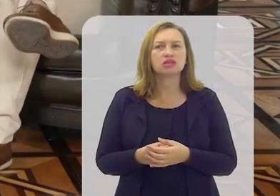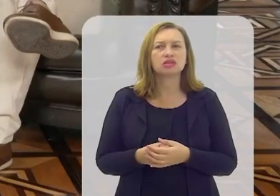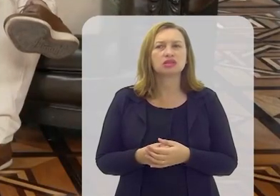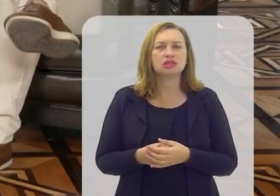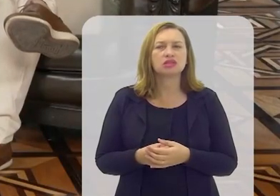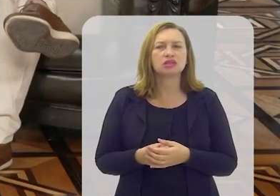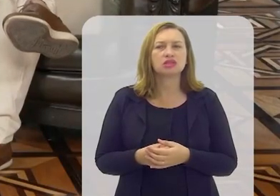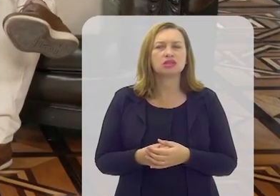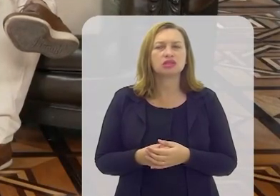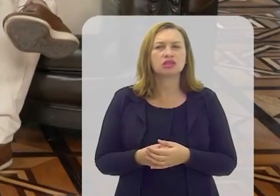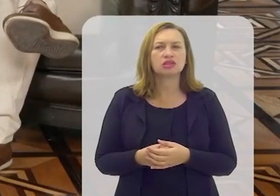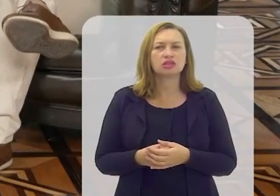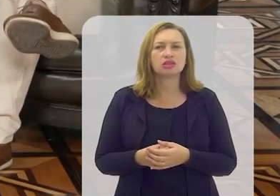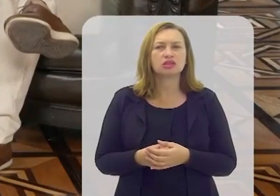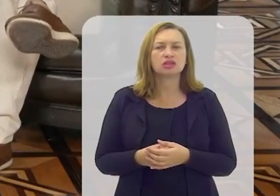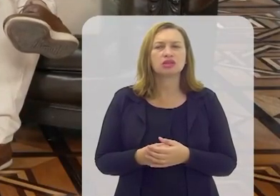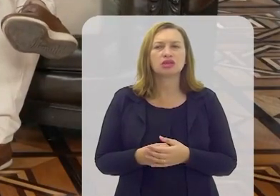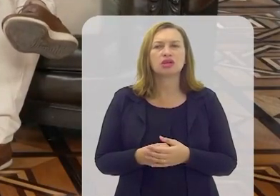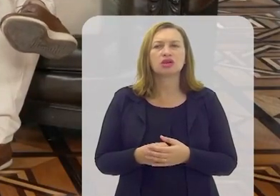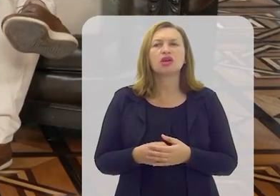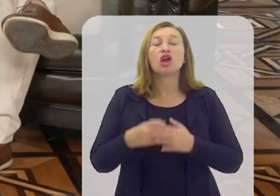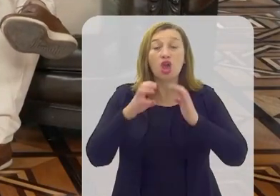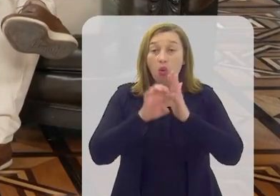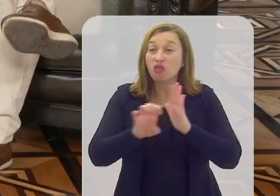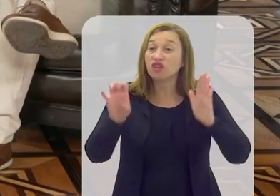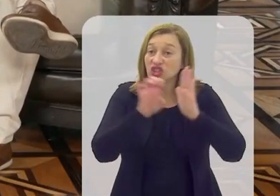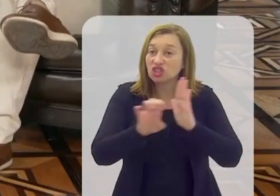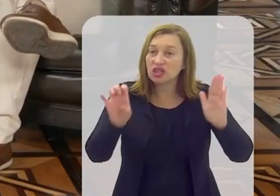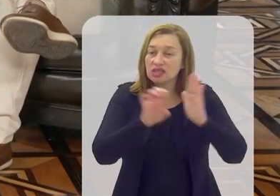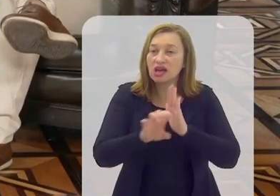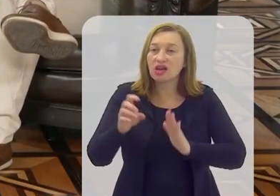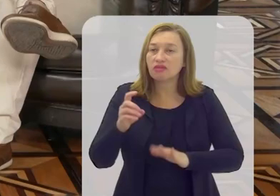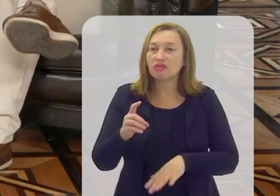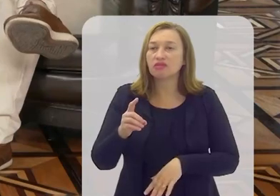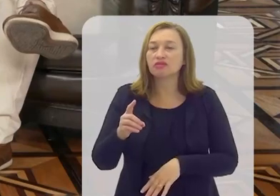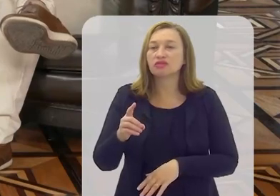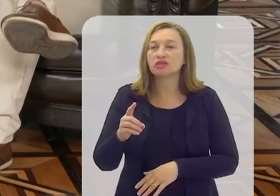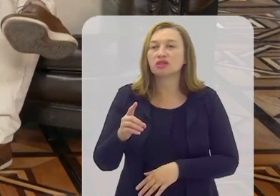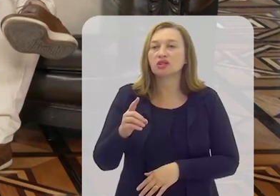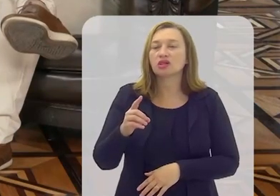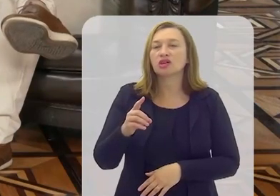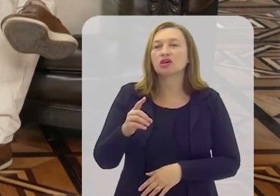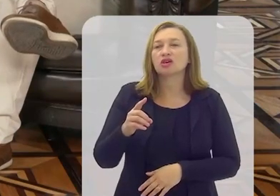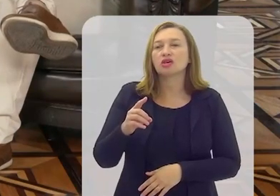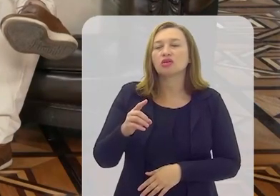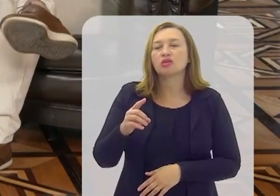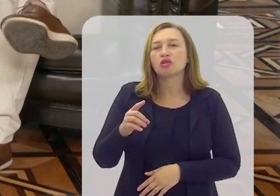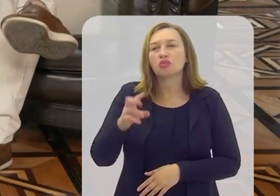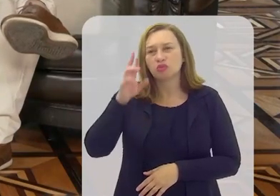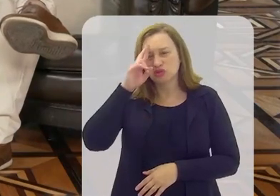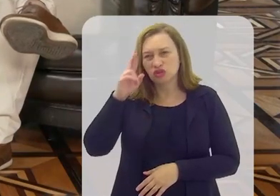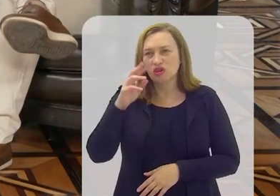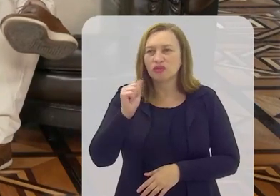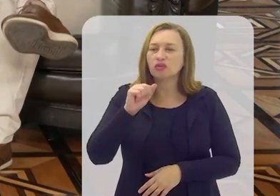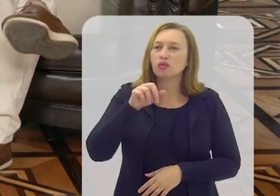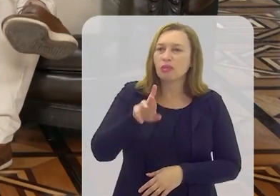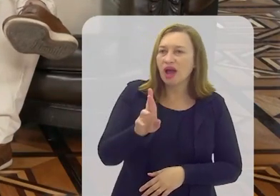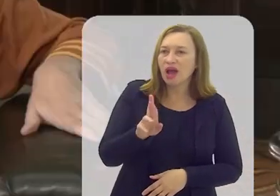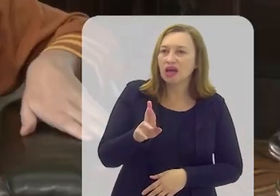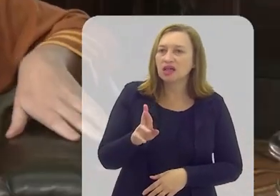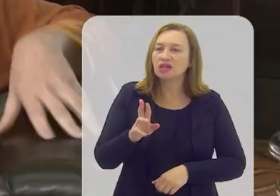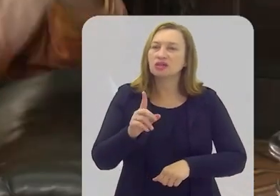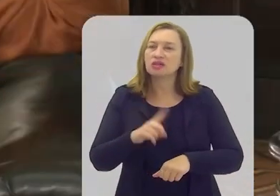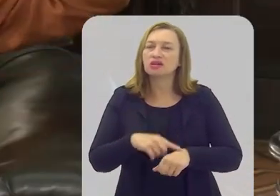Deixa eu aqui. Me dava carona para passar no bar e passava no bar, eu evangelizava o dono do bar. Orava com o dono do bar. Fantástico. Aí na